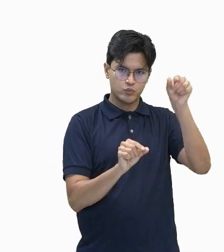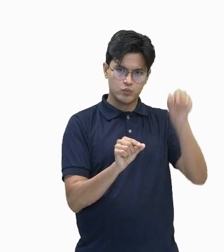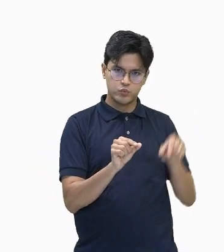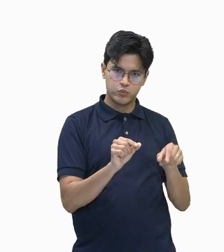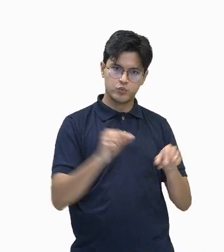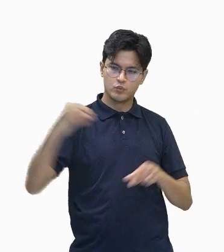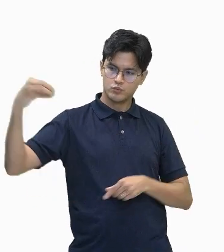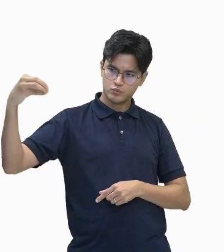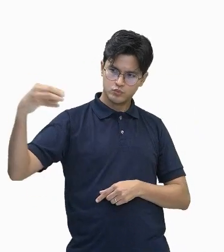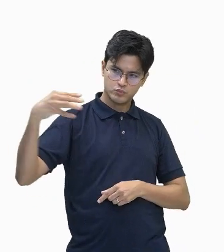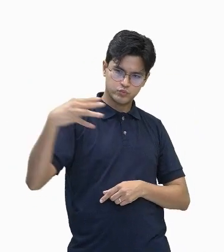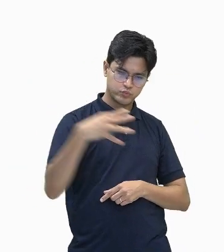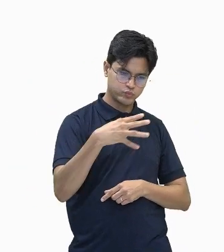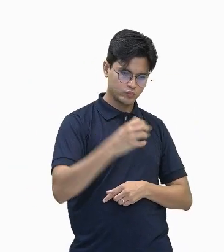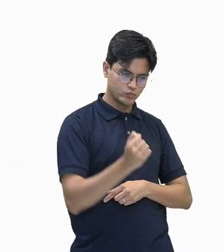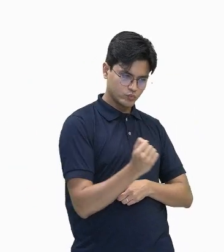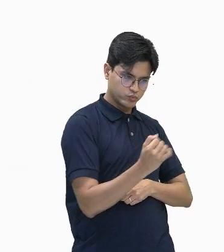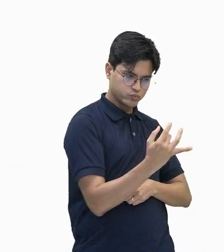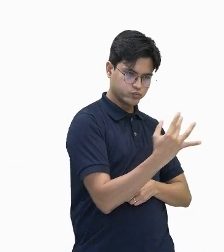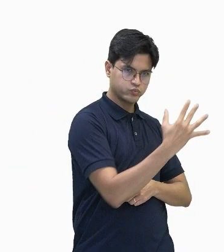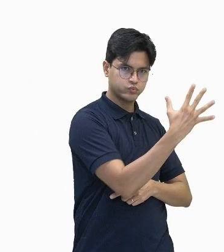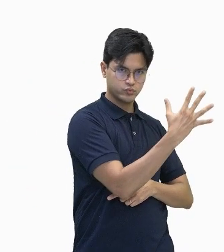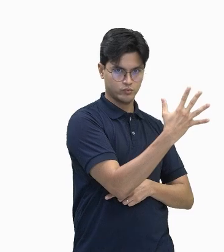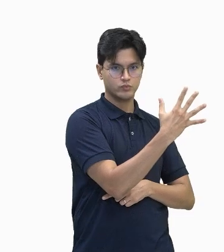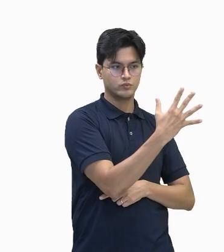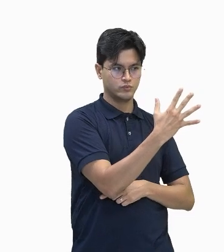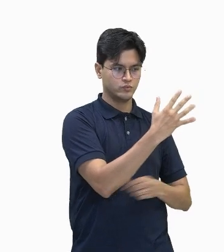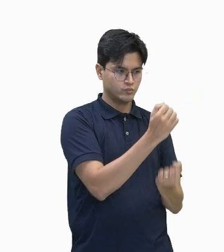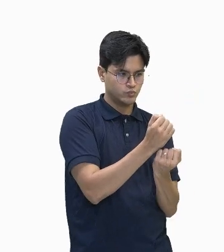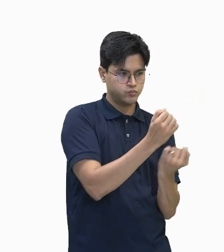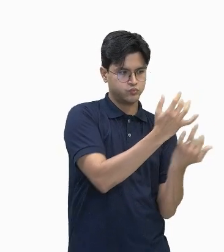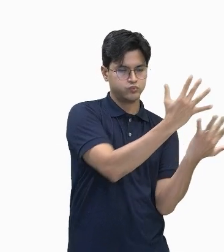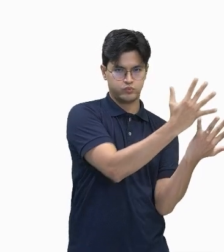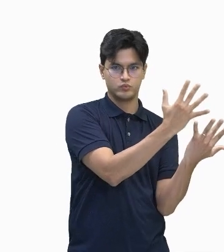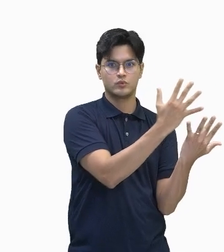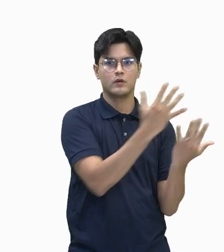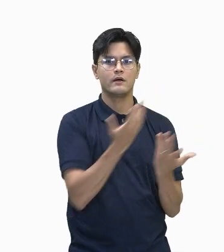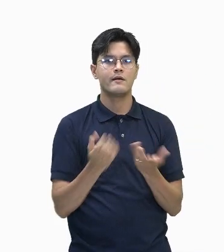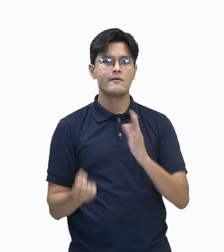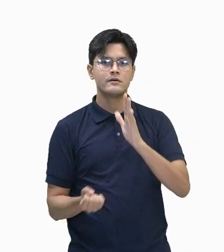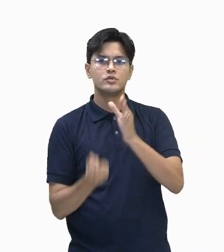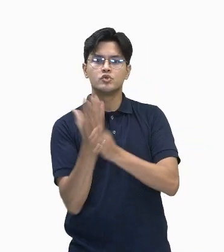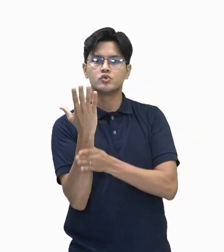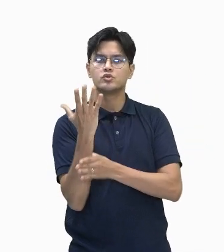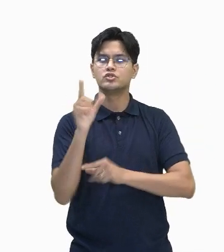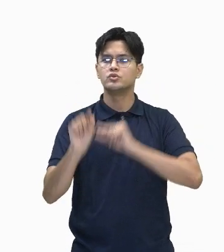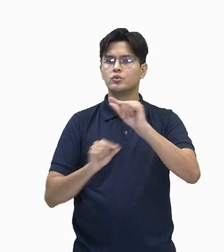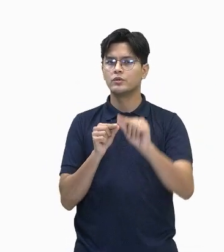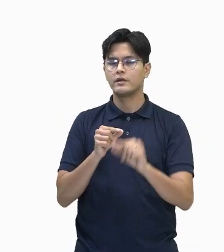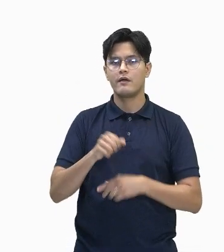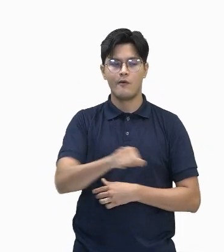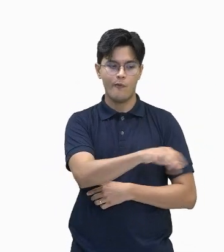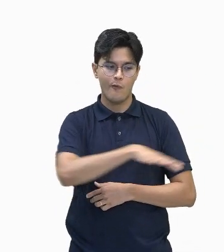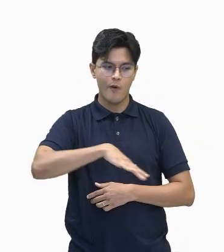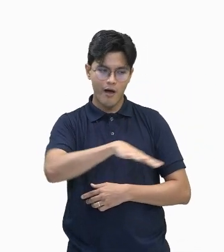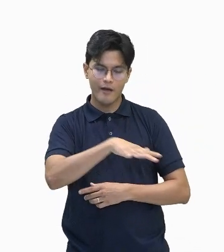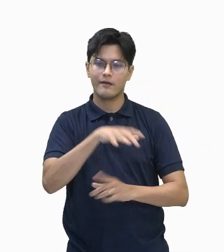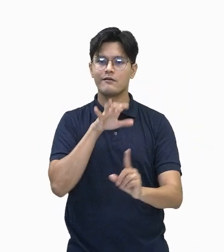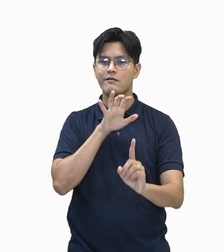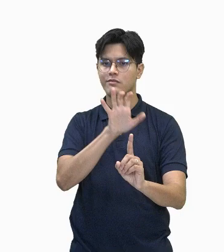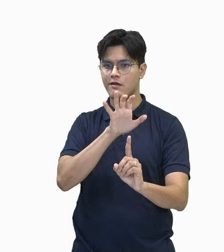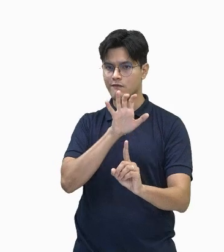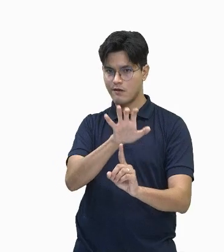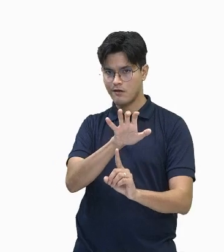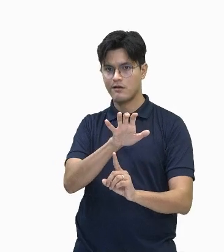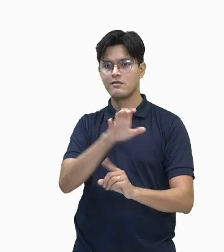fase, as quais, ao se sobreporem, criaram regiões de interferência construtiva,